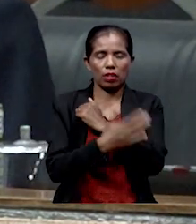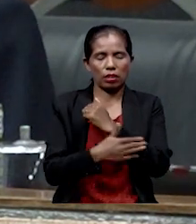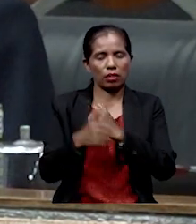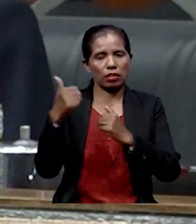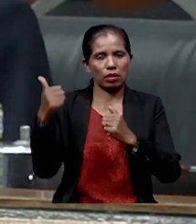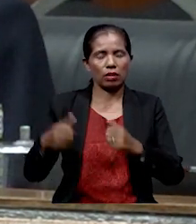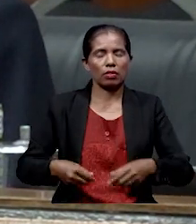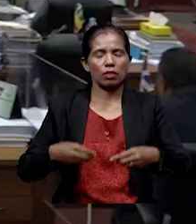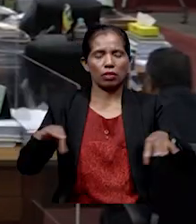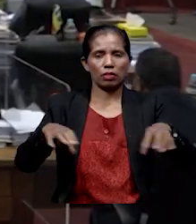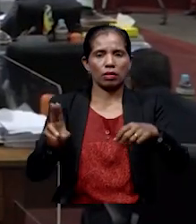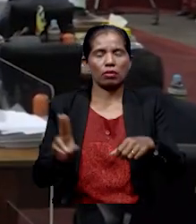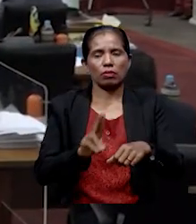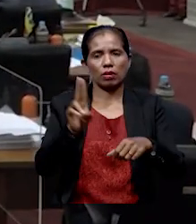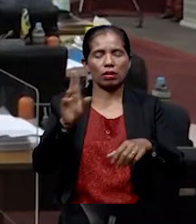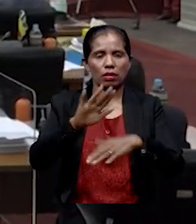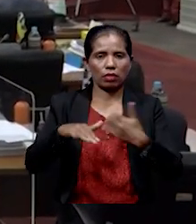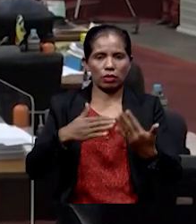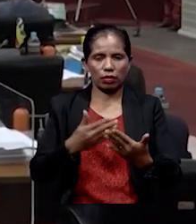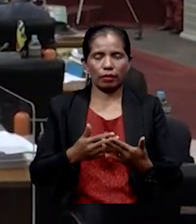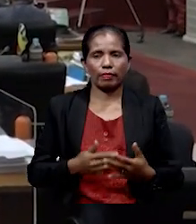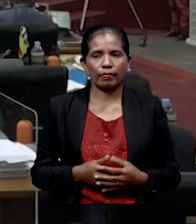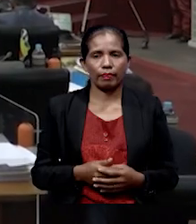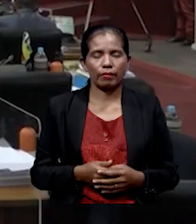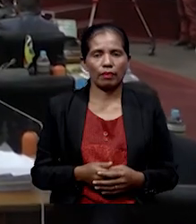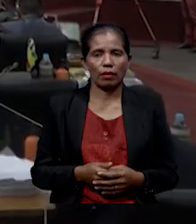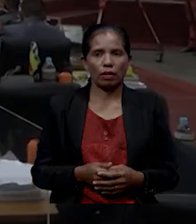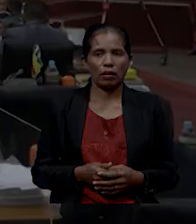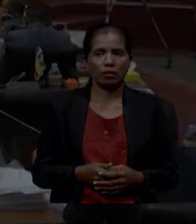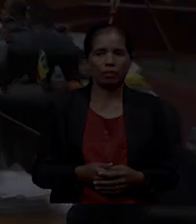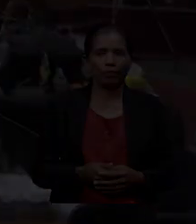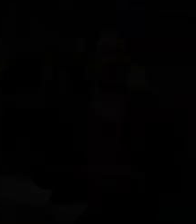cria emprego ba universitário sira. Adere tu semenis, bem-vinda semenis, GMN.